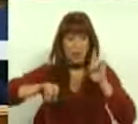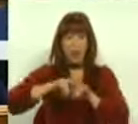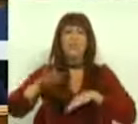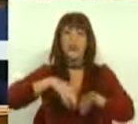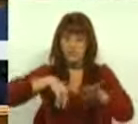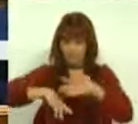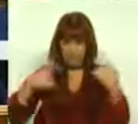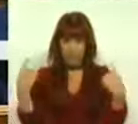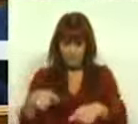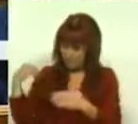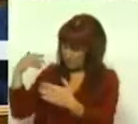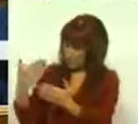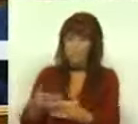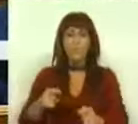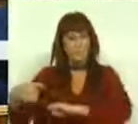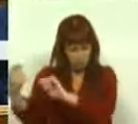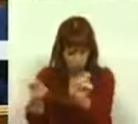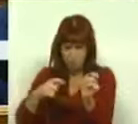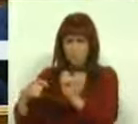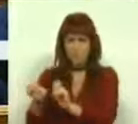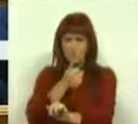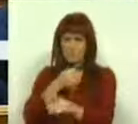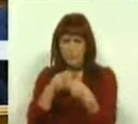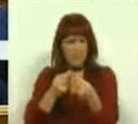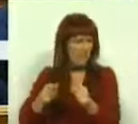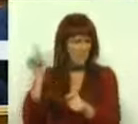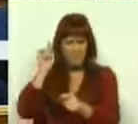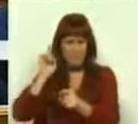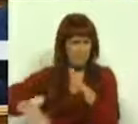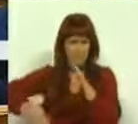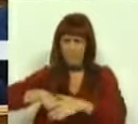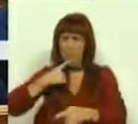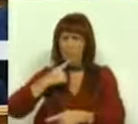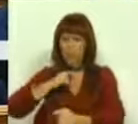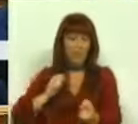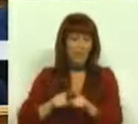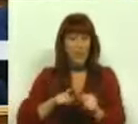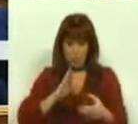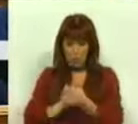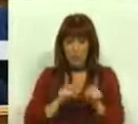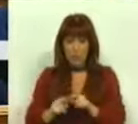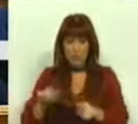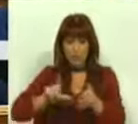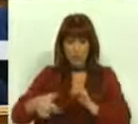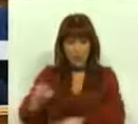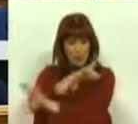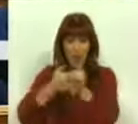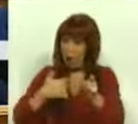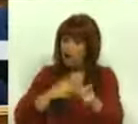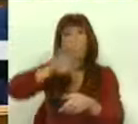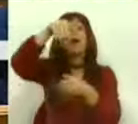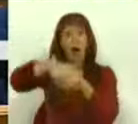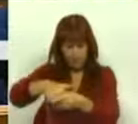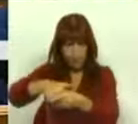têm realizado têm discutido e decidido matérias da máxima importância para o sucesso do projeto europeu de que queremos